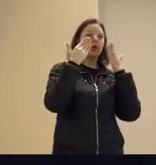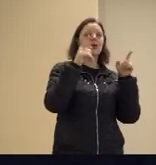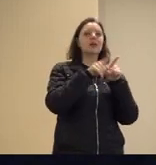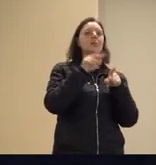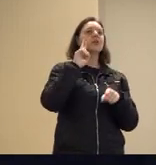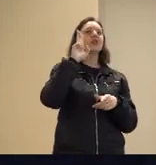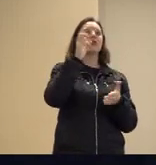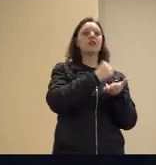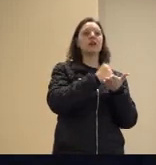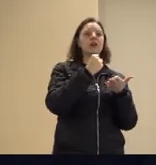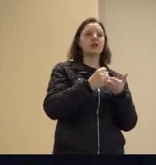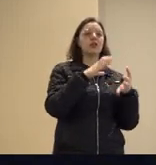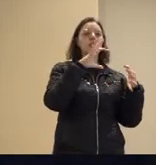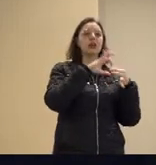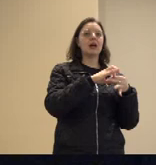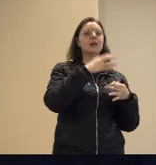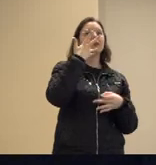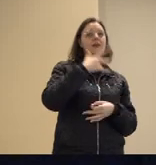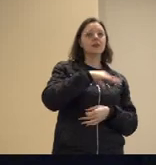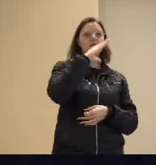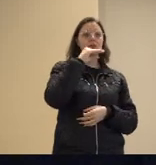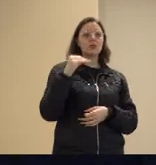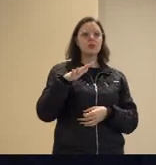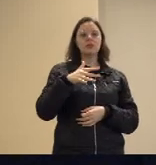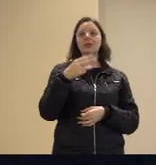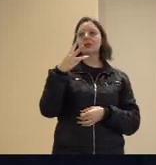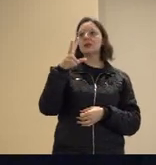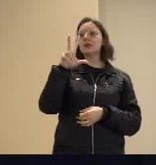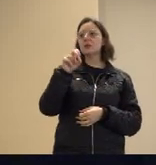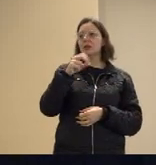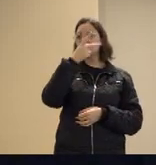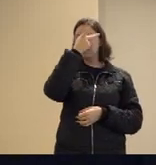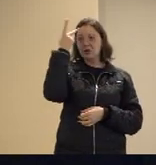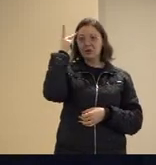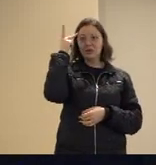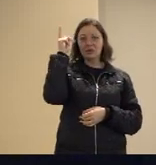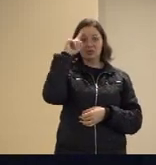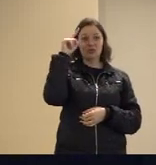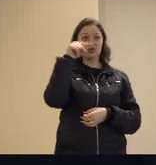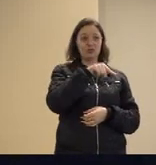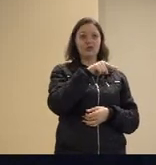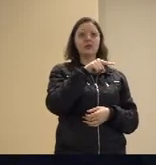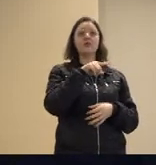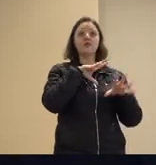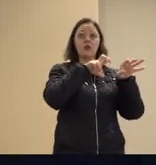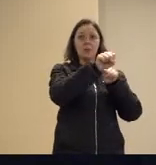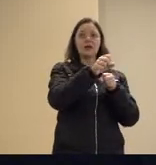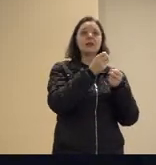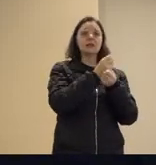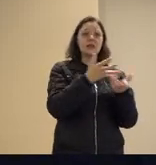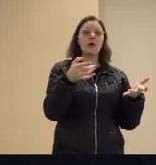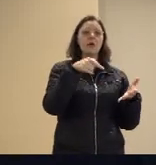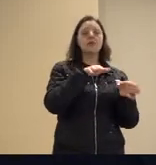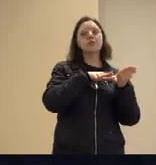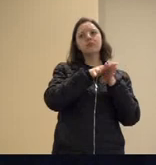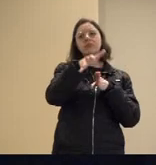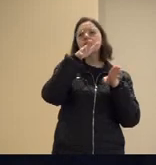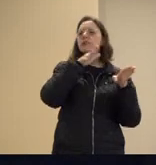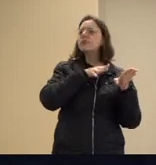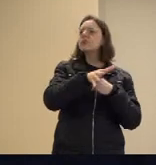infância e juventude. Cerca de 350 pessoas. Nesse dia, eles serão novamente